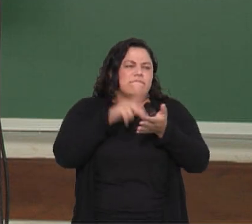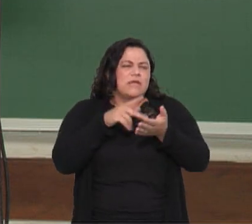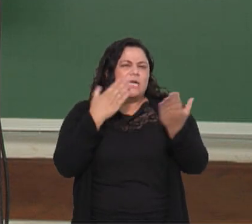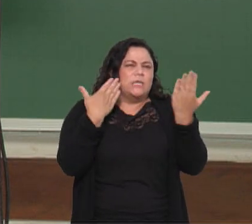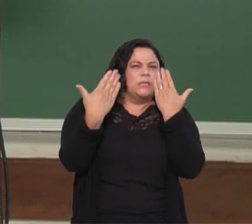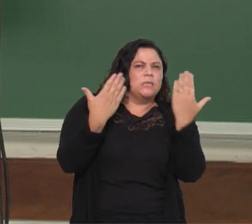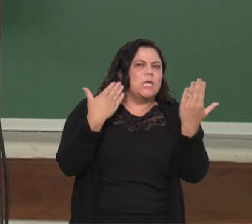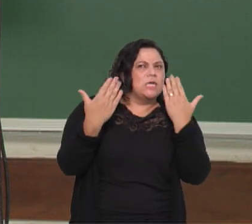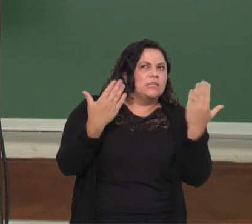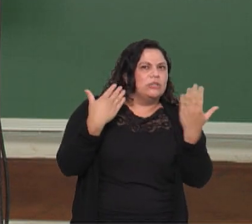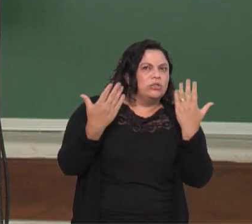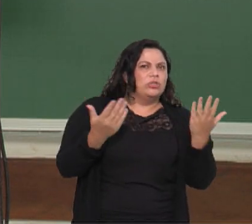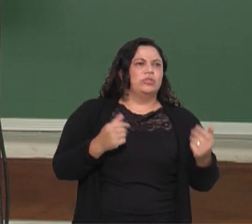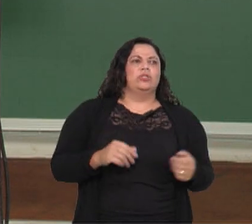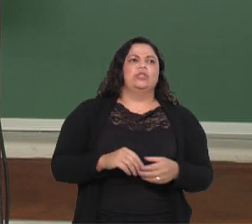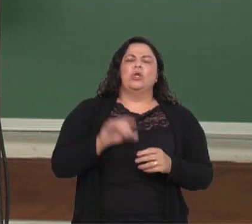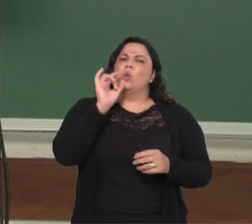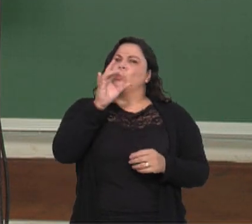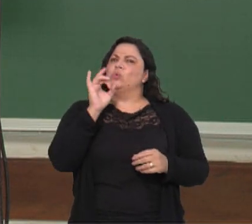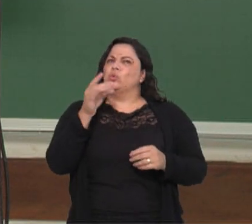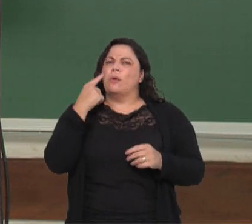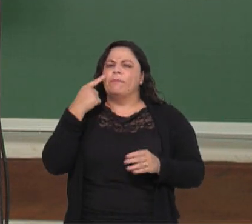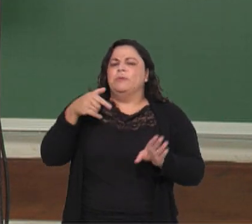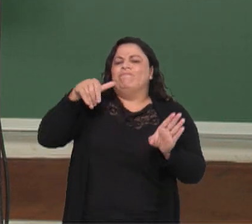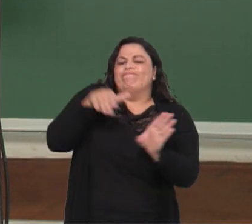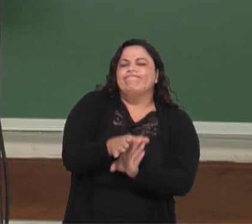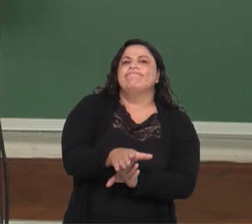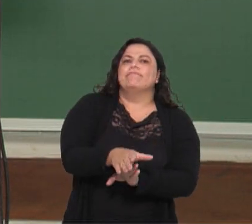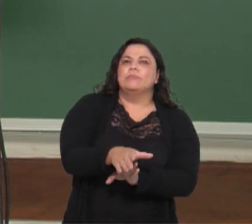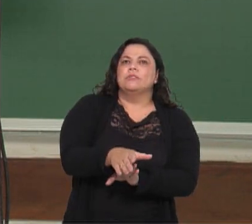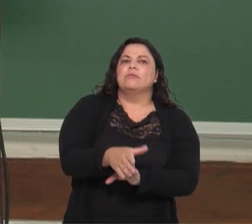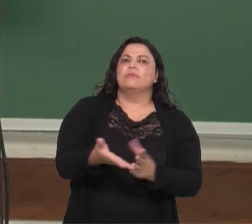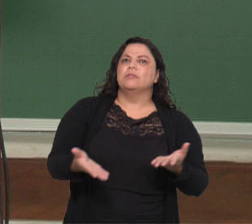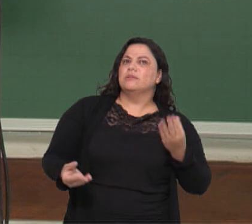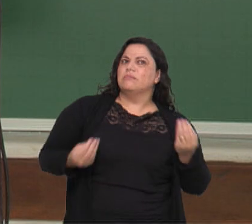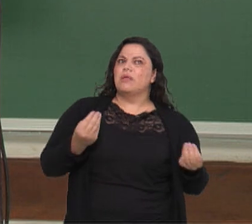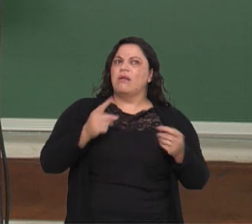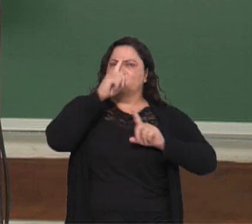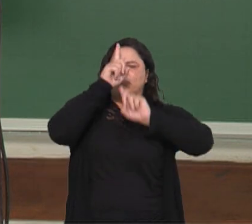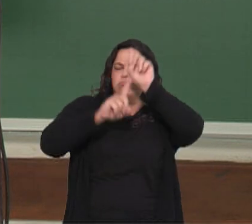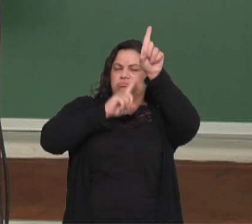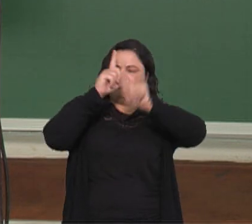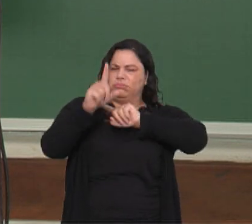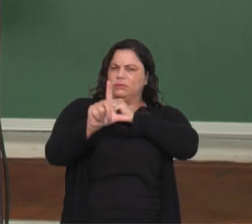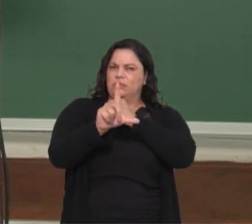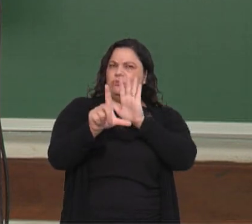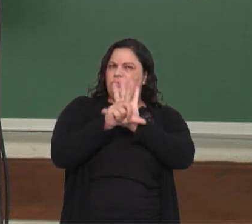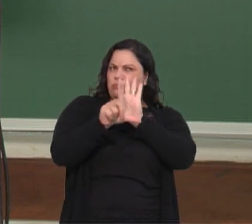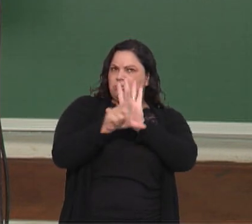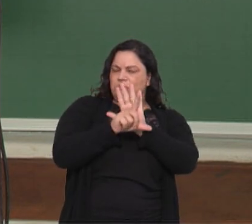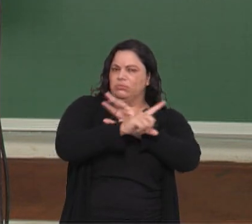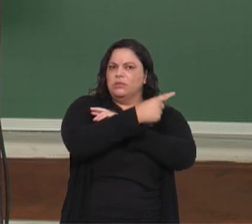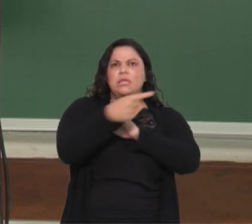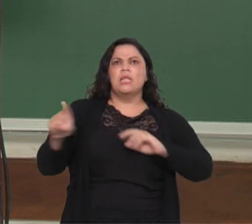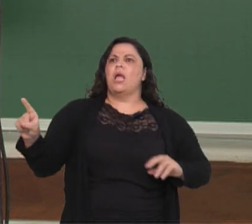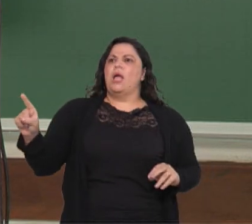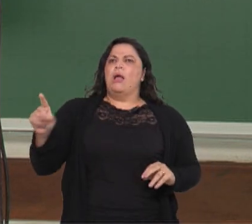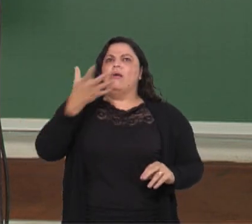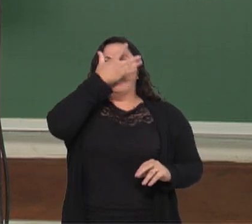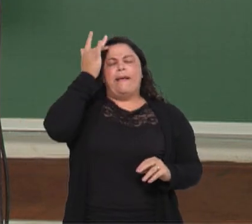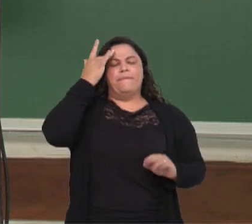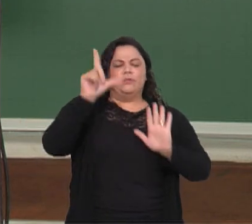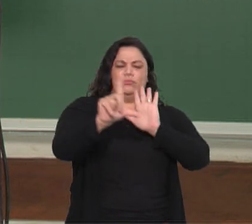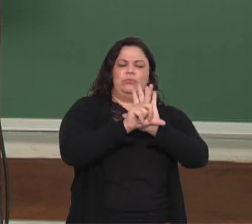verdade relativa, a verdade só pelo convencimento que você quer criando leis? Então Platão vai dizer, não, a pessoa que cria leis tem essa pessoa